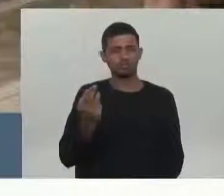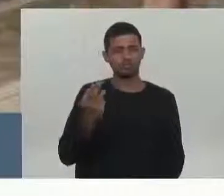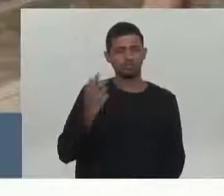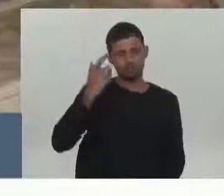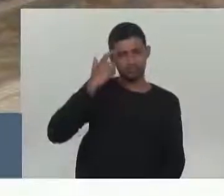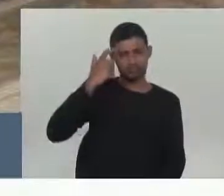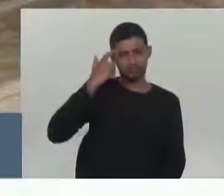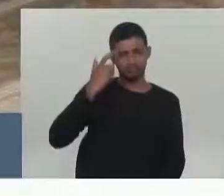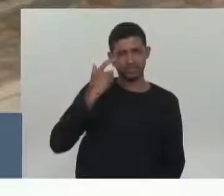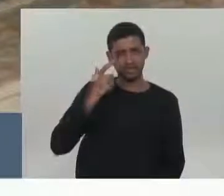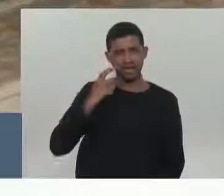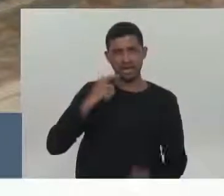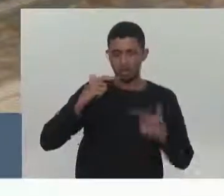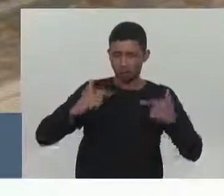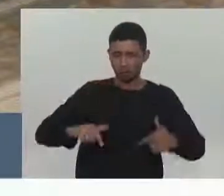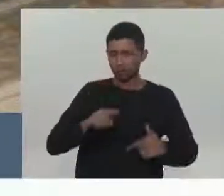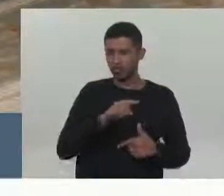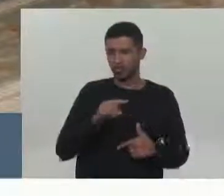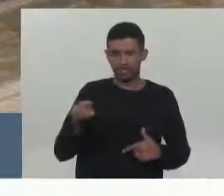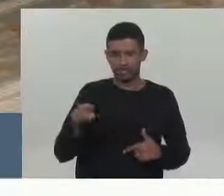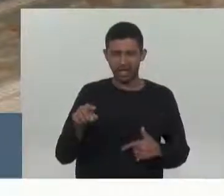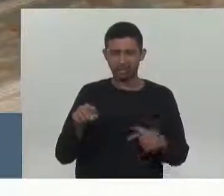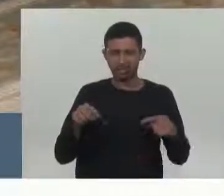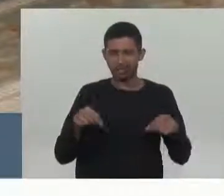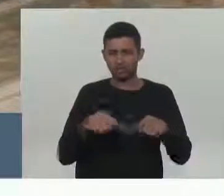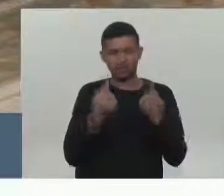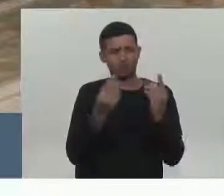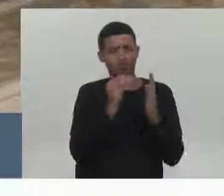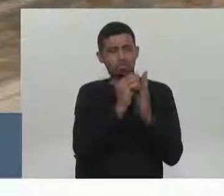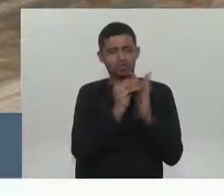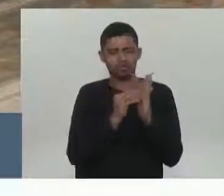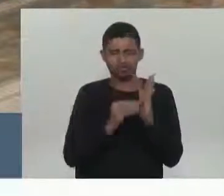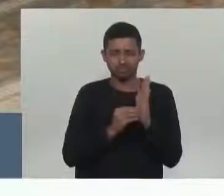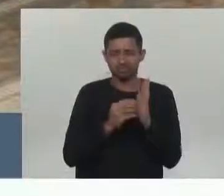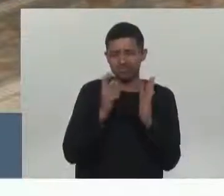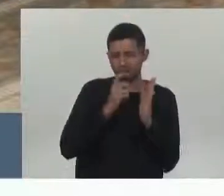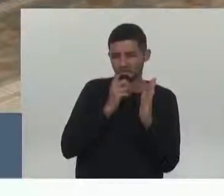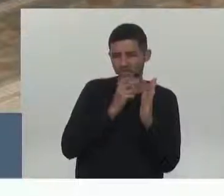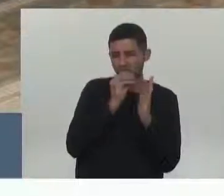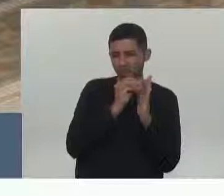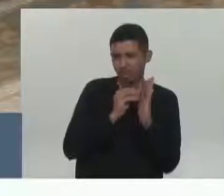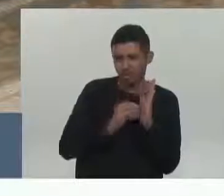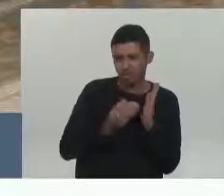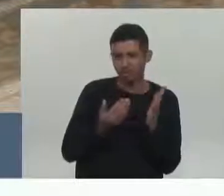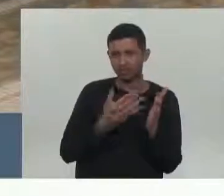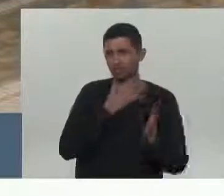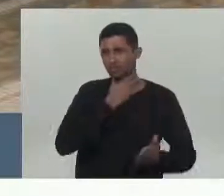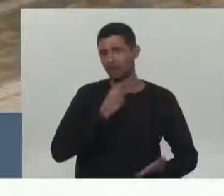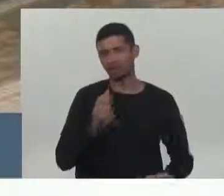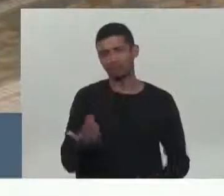de condutas que não sejam pautadas pela verdade e pela realidade.